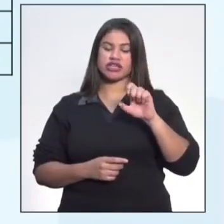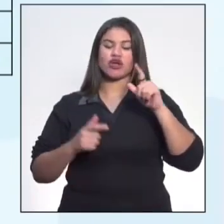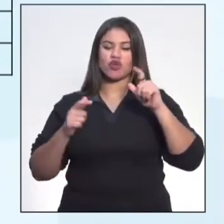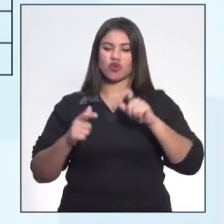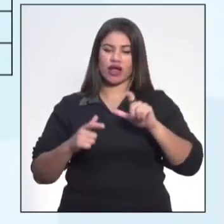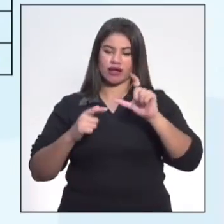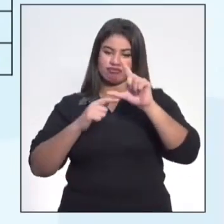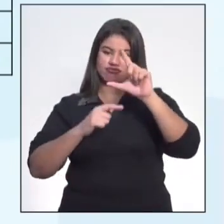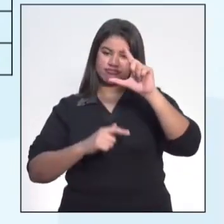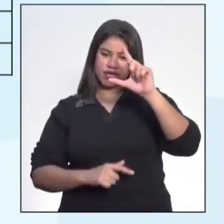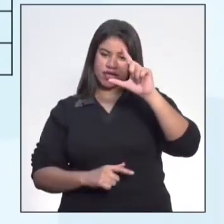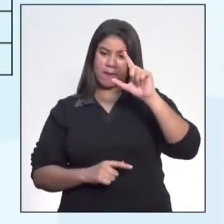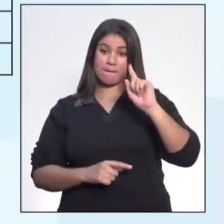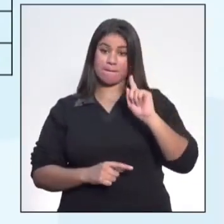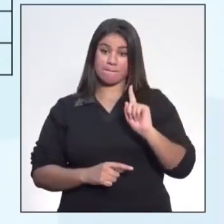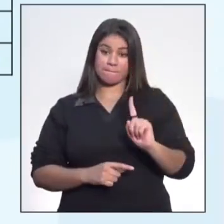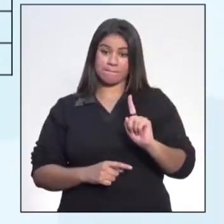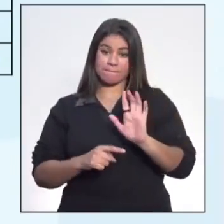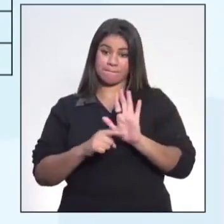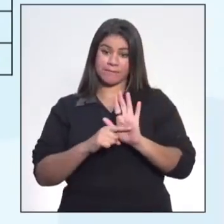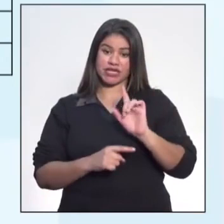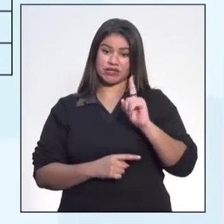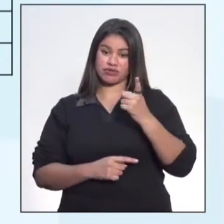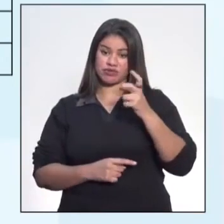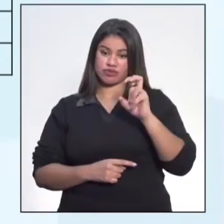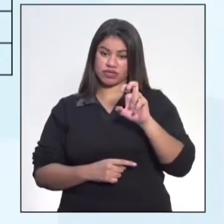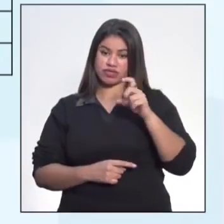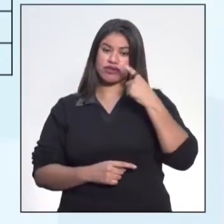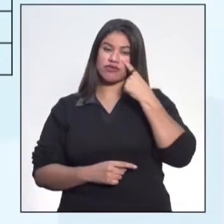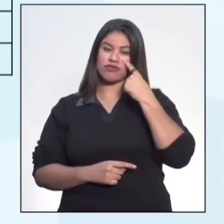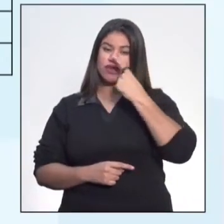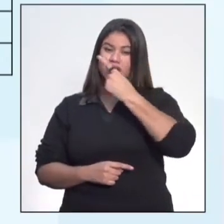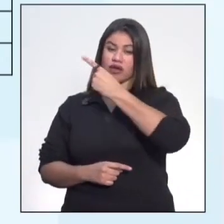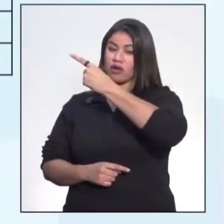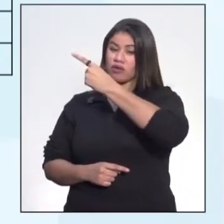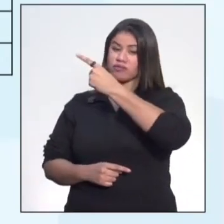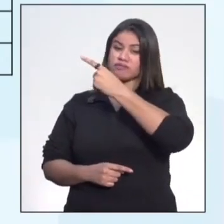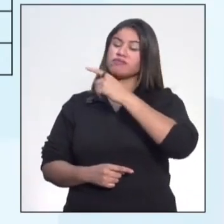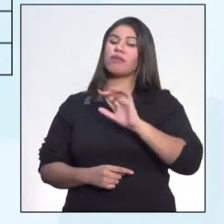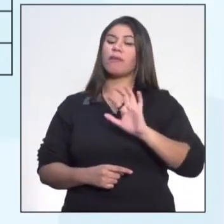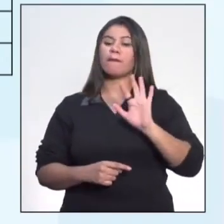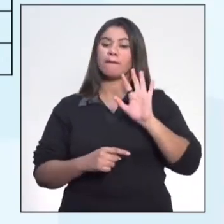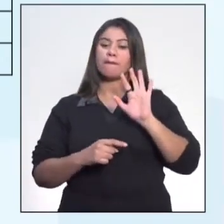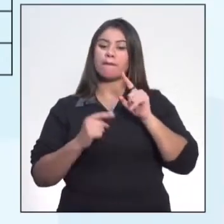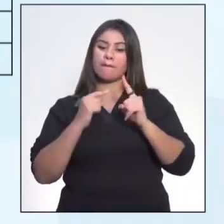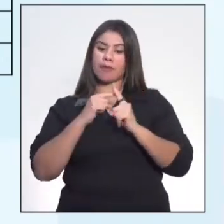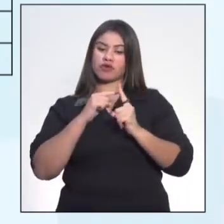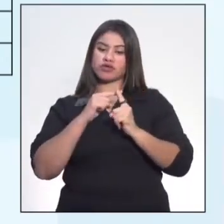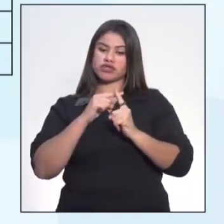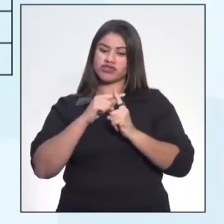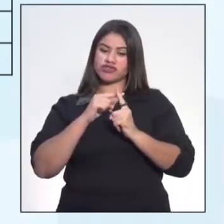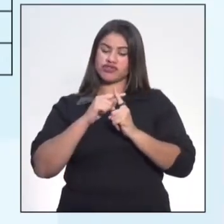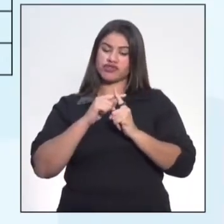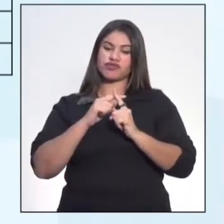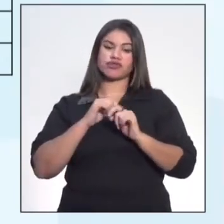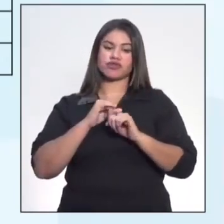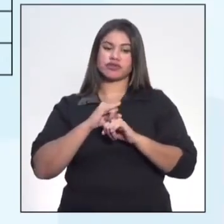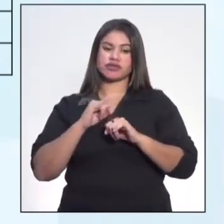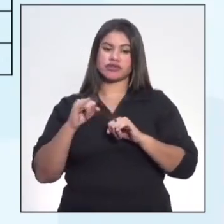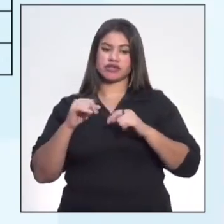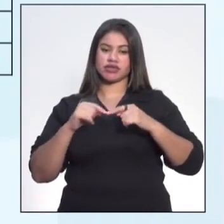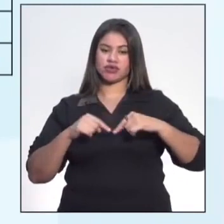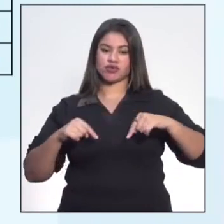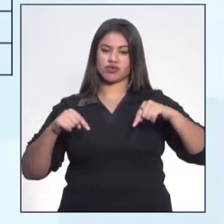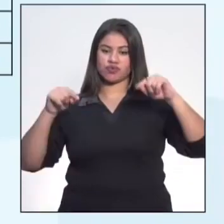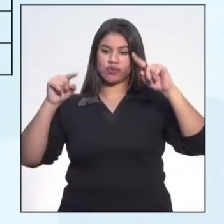15. Aqui nesse meu exemplo, eu só coloquei A positivo, concavidade voltada para cima. Mas se a minha concavidade estiver voltada